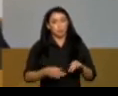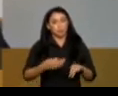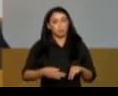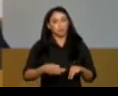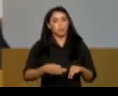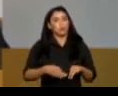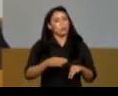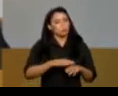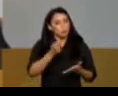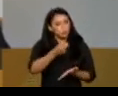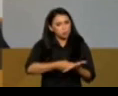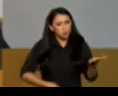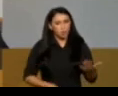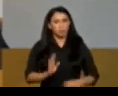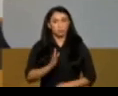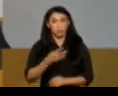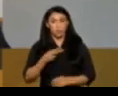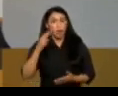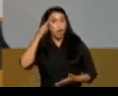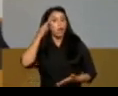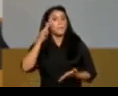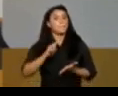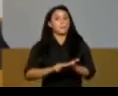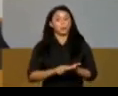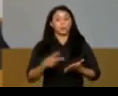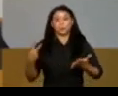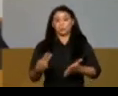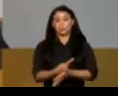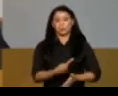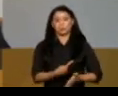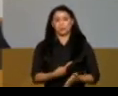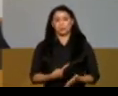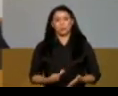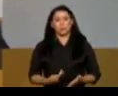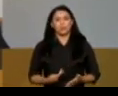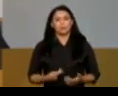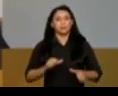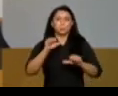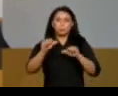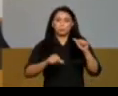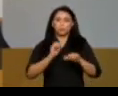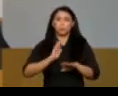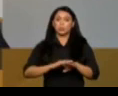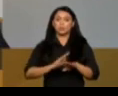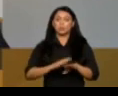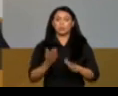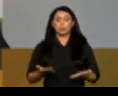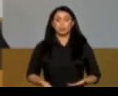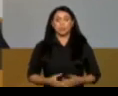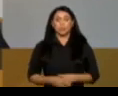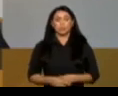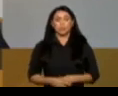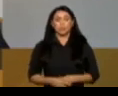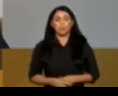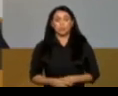exuberantes? Então, continuo, senhor presidente, senhoras ministras, senhores ministros, dizendo o seguinte: como